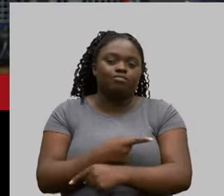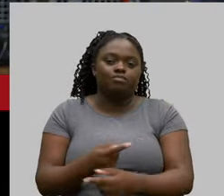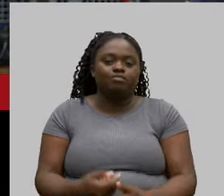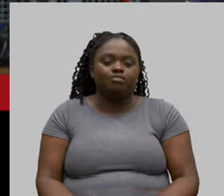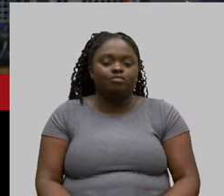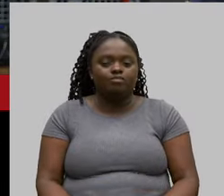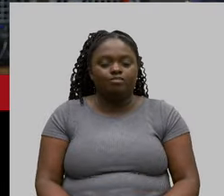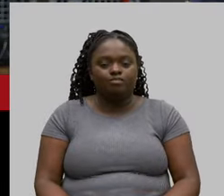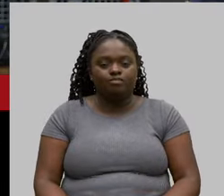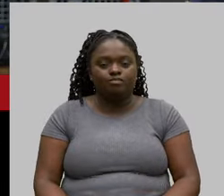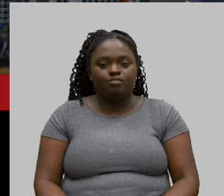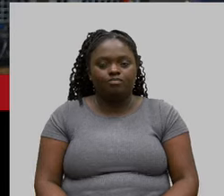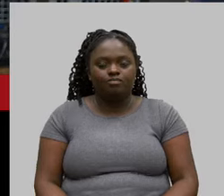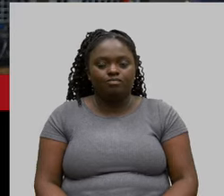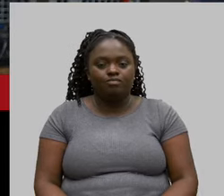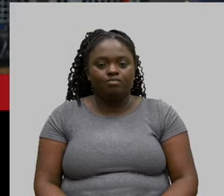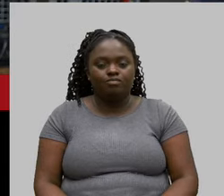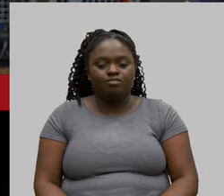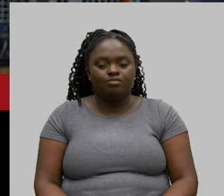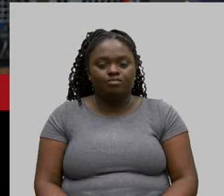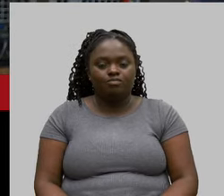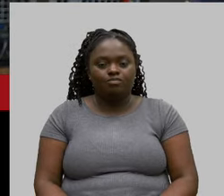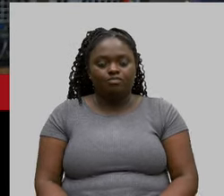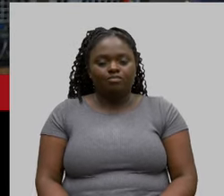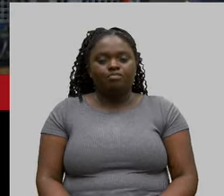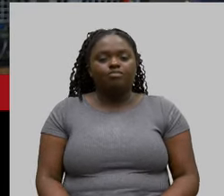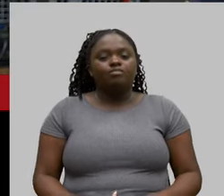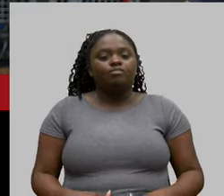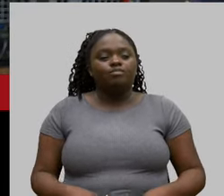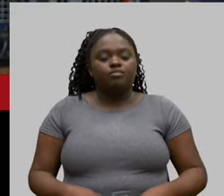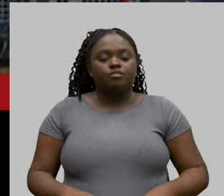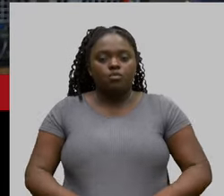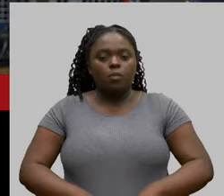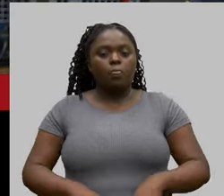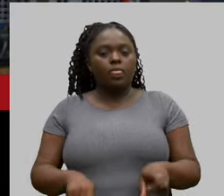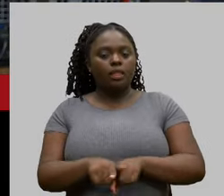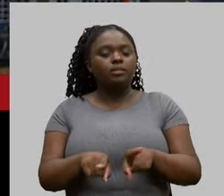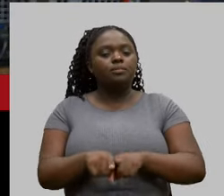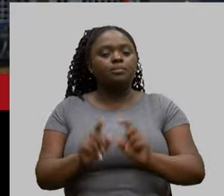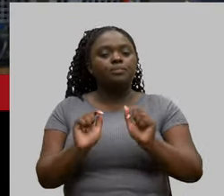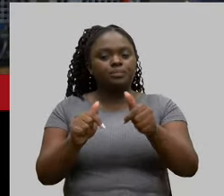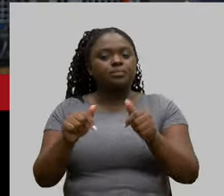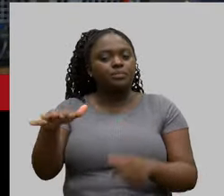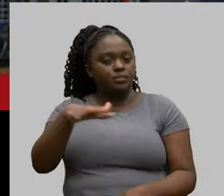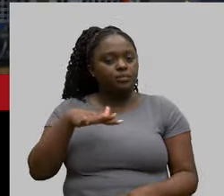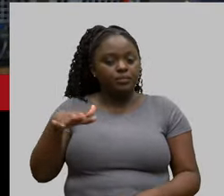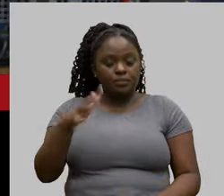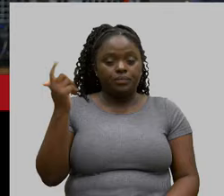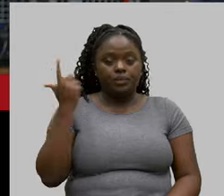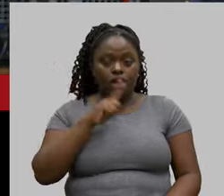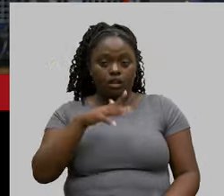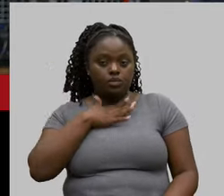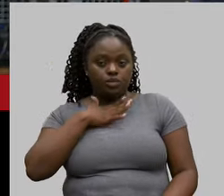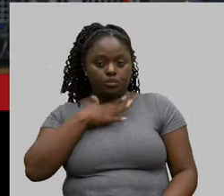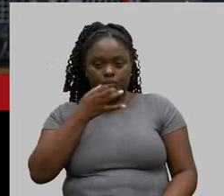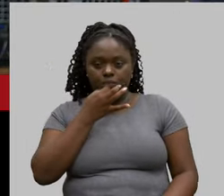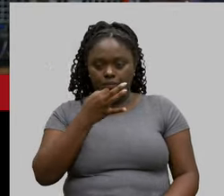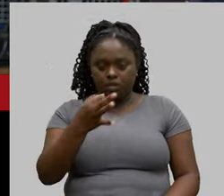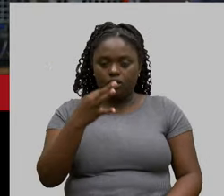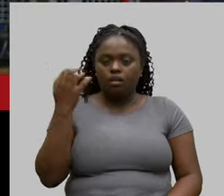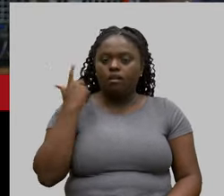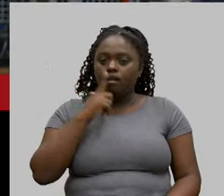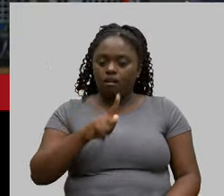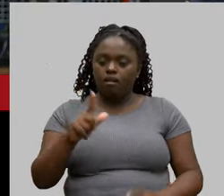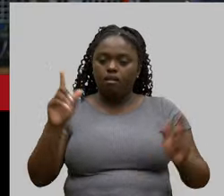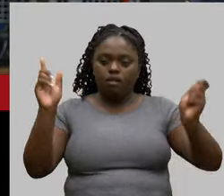eh mas com relação ao ao o efeito geral assim ela garante né Na minha opinião ela garante ainda a competência só